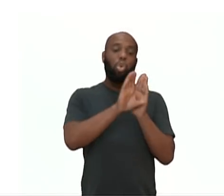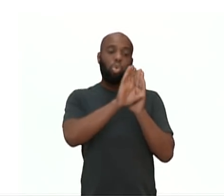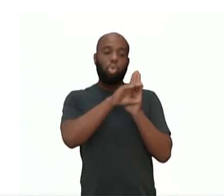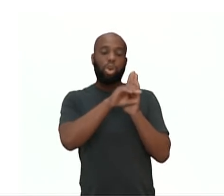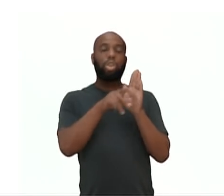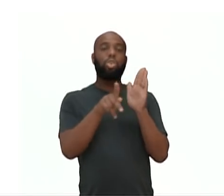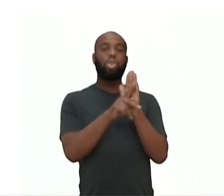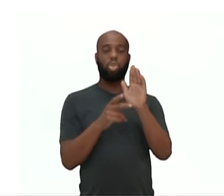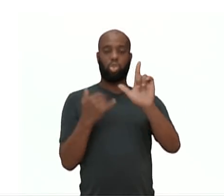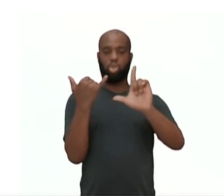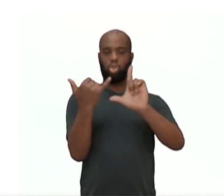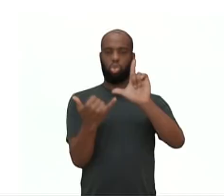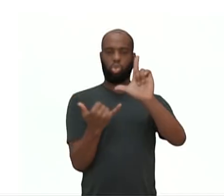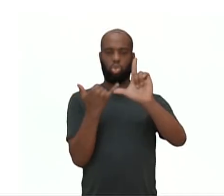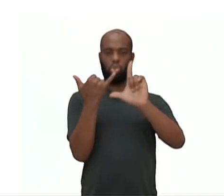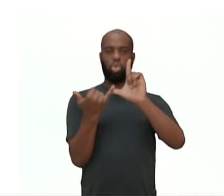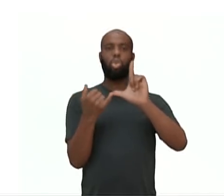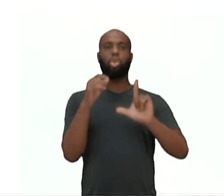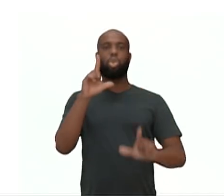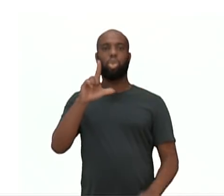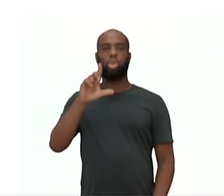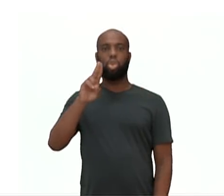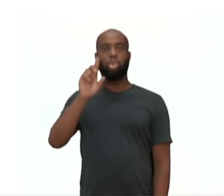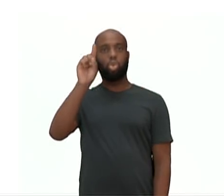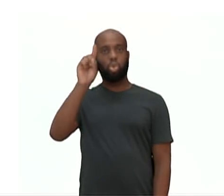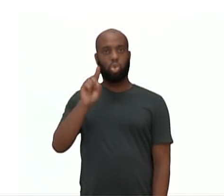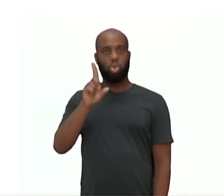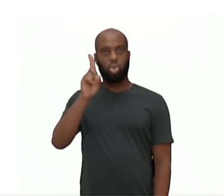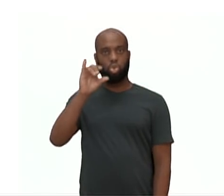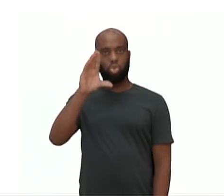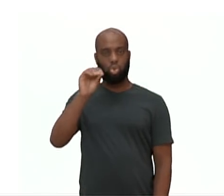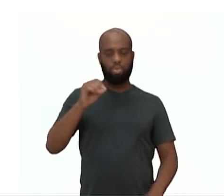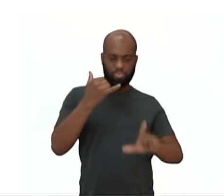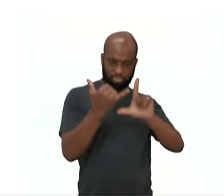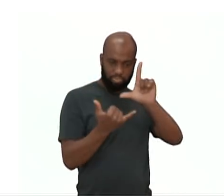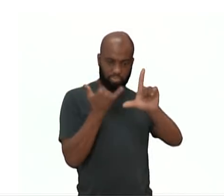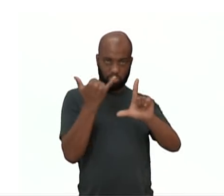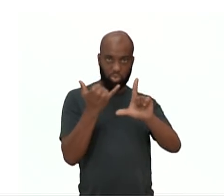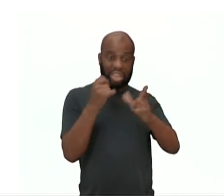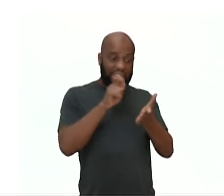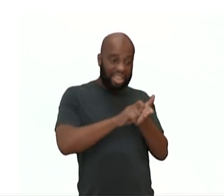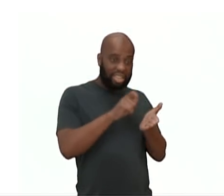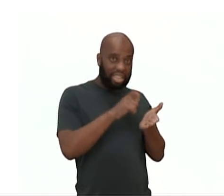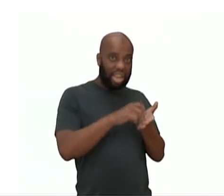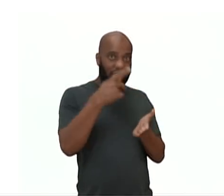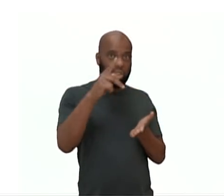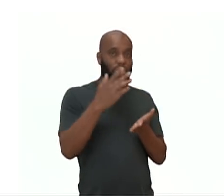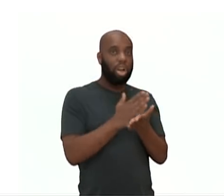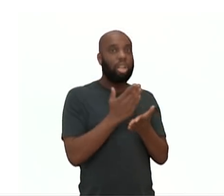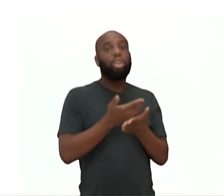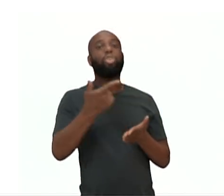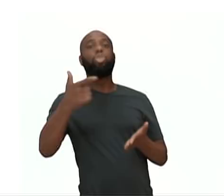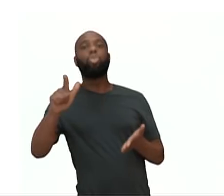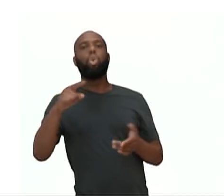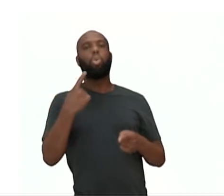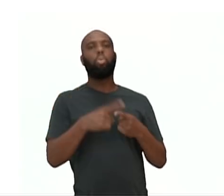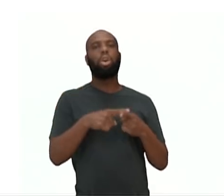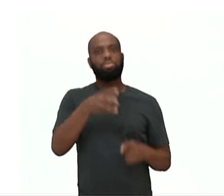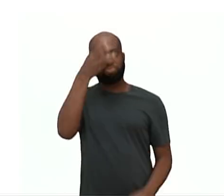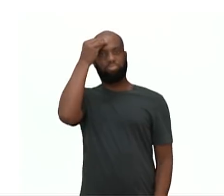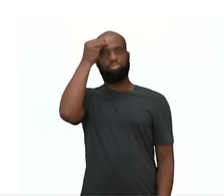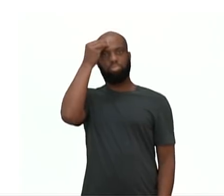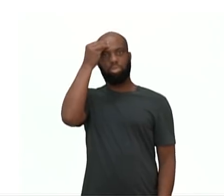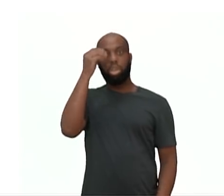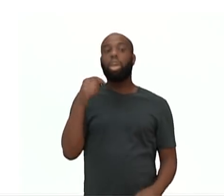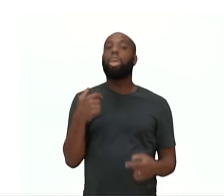e reescreva para ficar gravado em sua memória. Então, a gente já falou, eu não vou falar qual aula que foi, porque senão vai ficar fácil, né? Então, eu preciso que